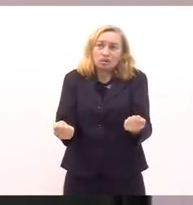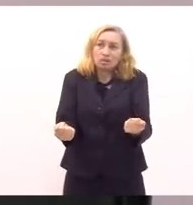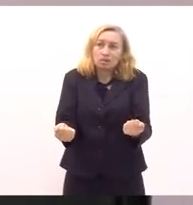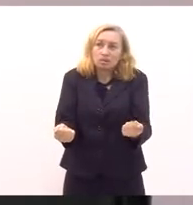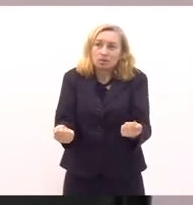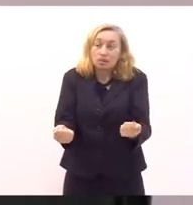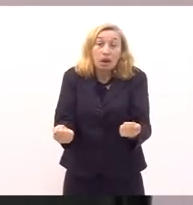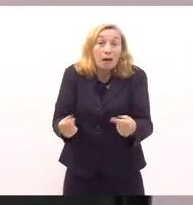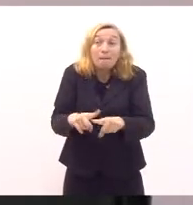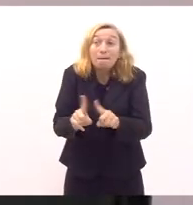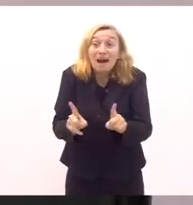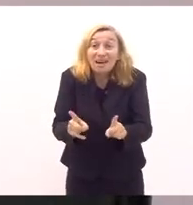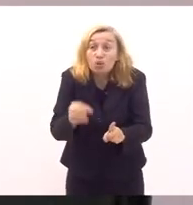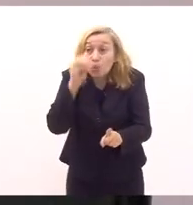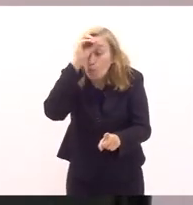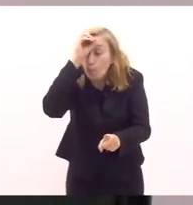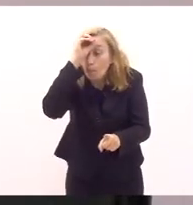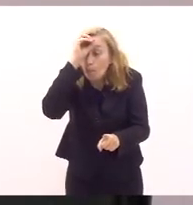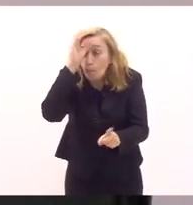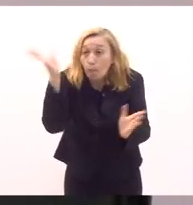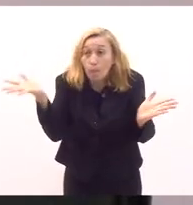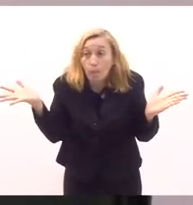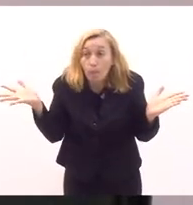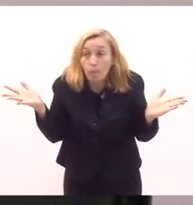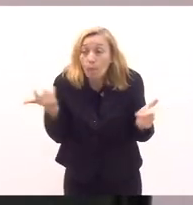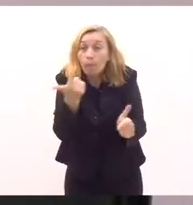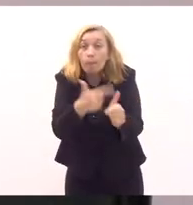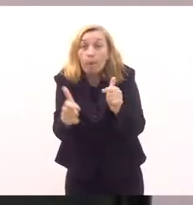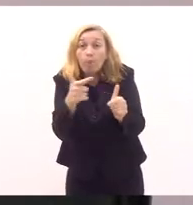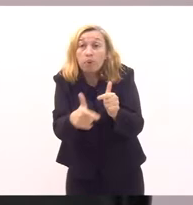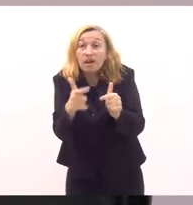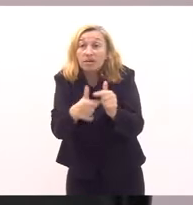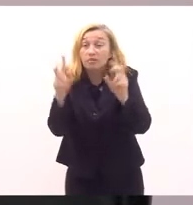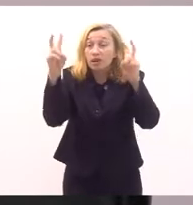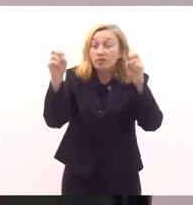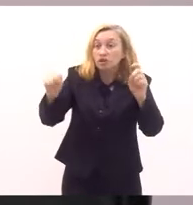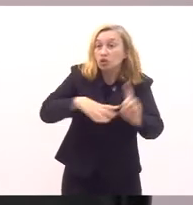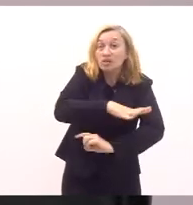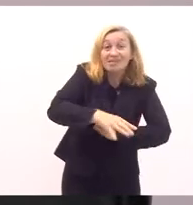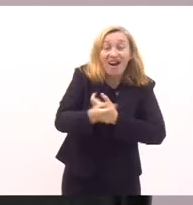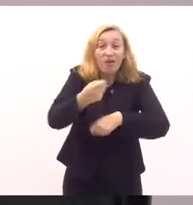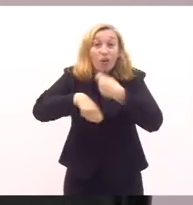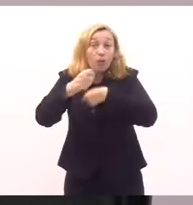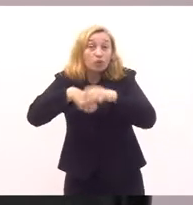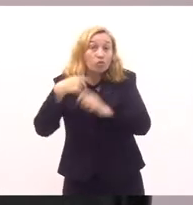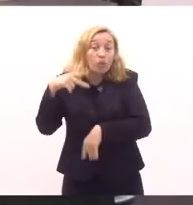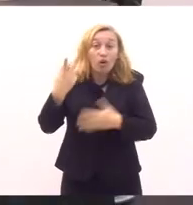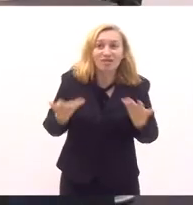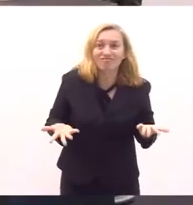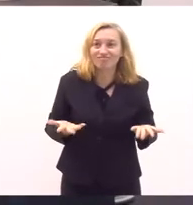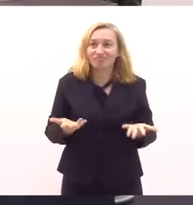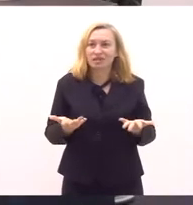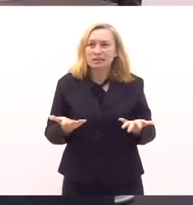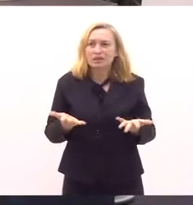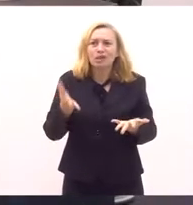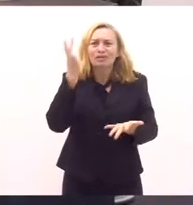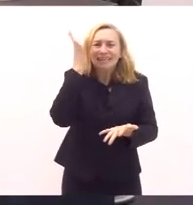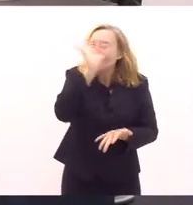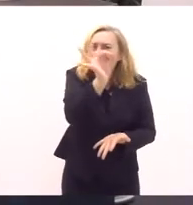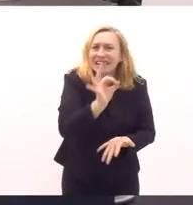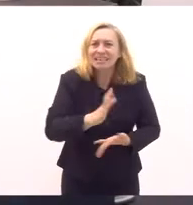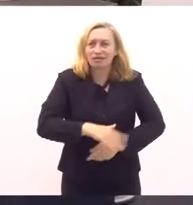mais analfabetas do mundo em termos dos problemas sociais, econômicos e políticos. Não tem noção